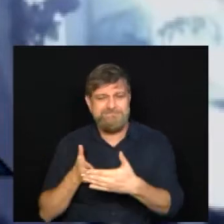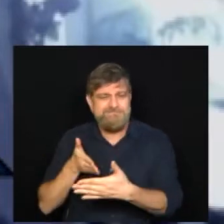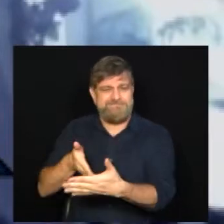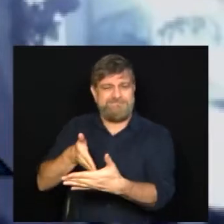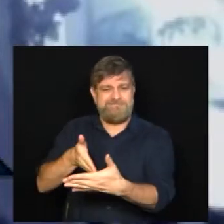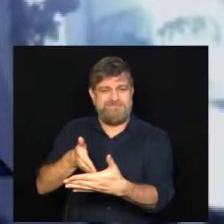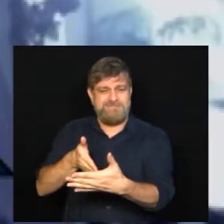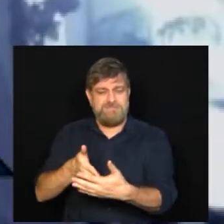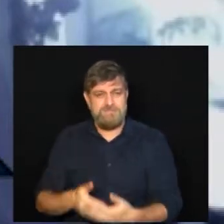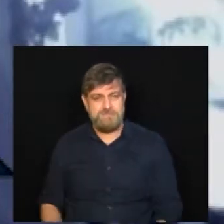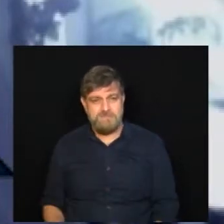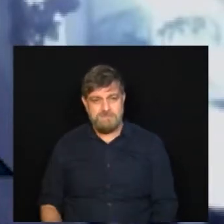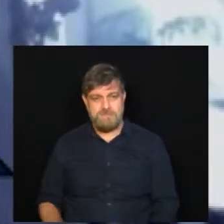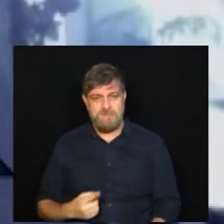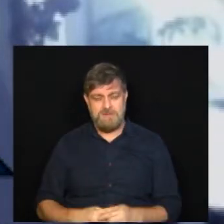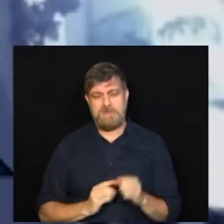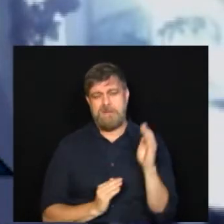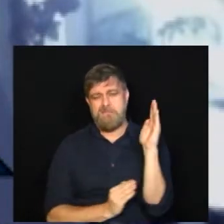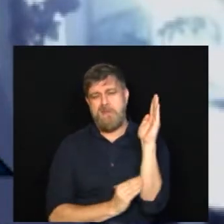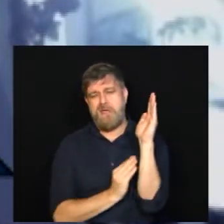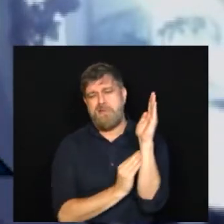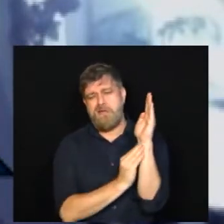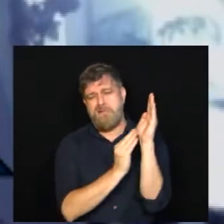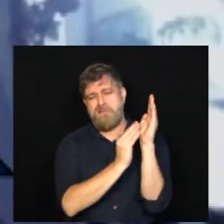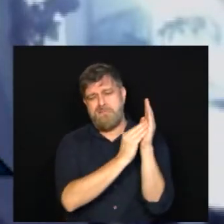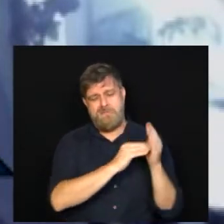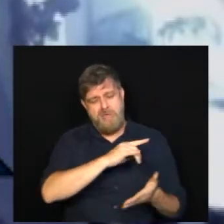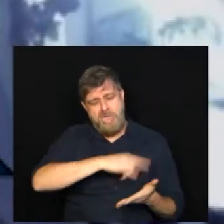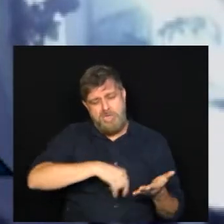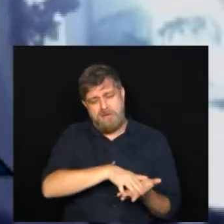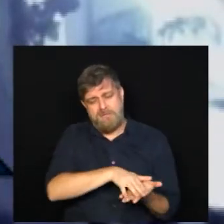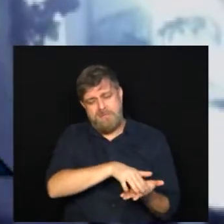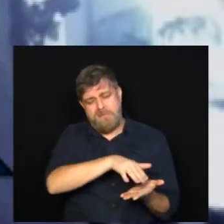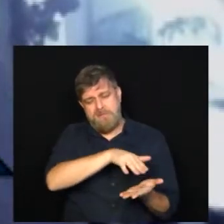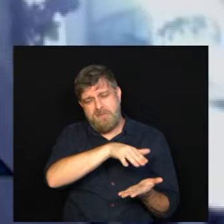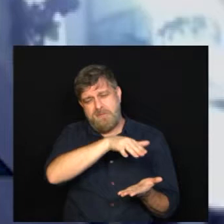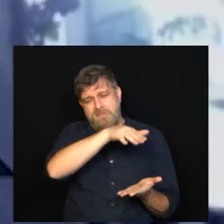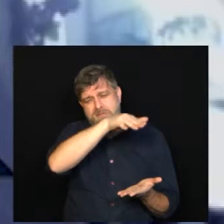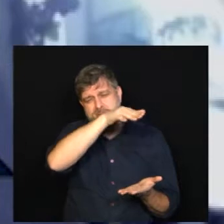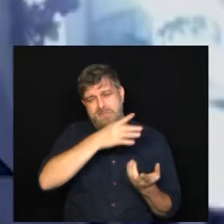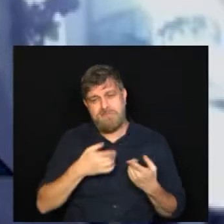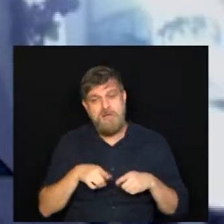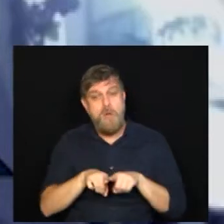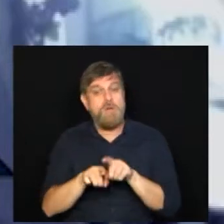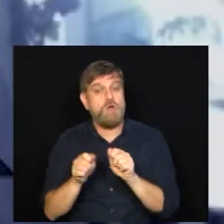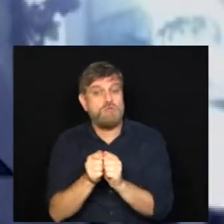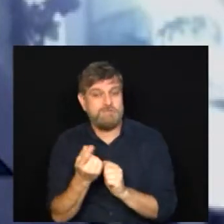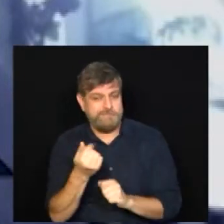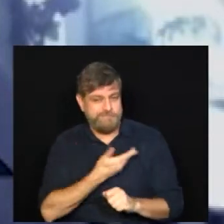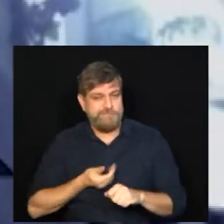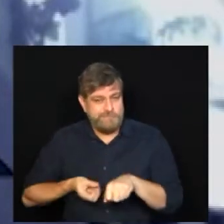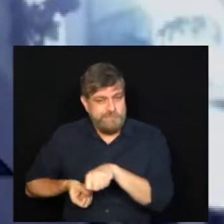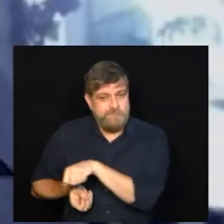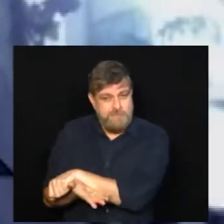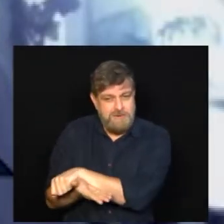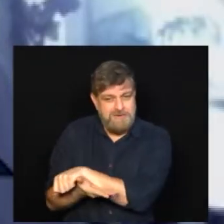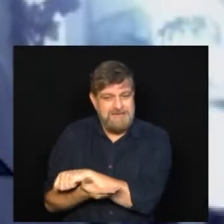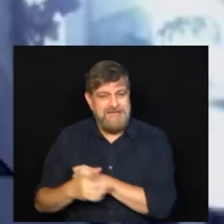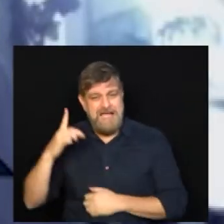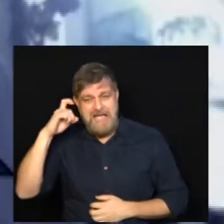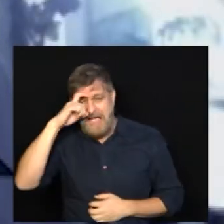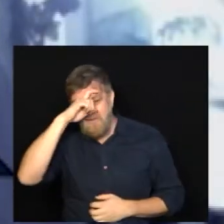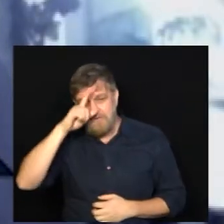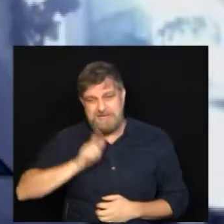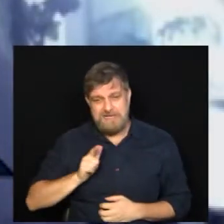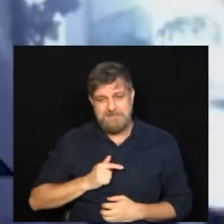desenvolver, porque sabemos que a burocratização ela acompanha junto à corrupção, né? Criar dificuldades para